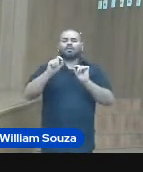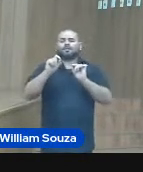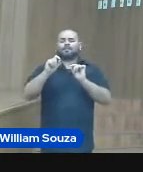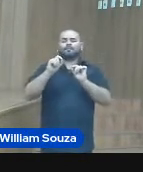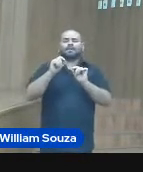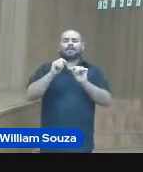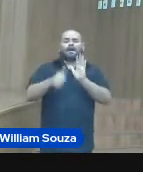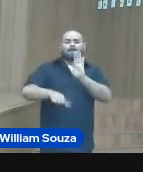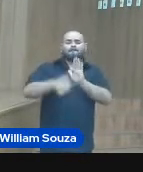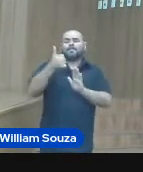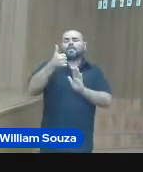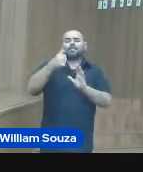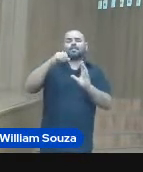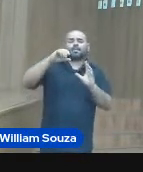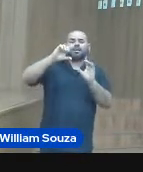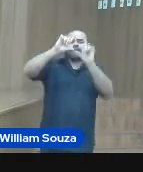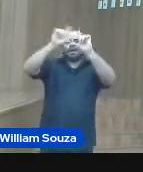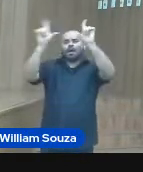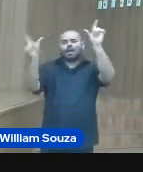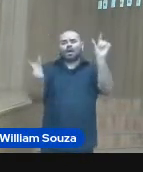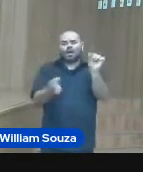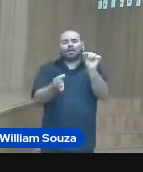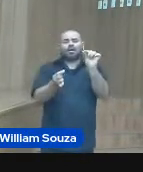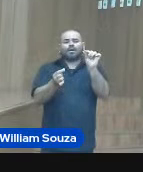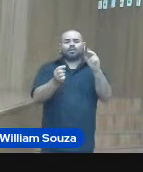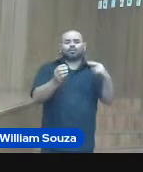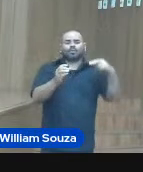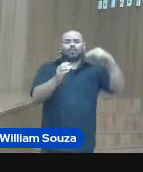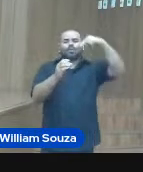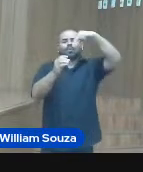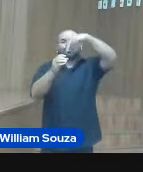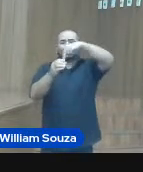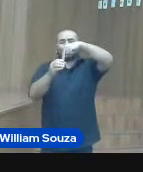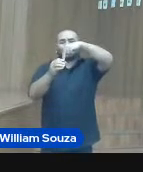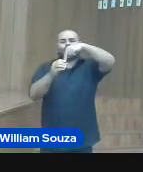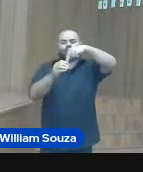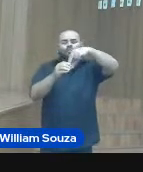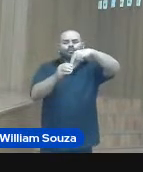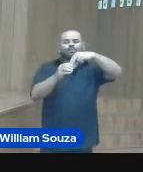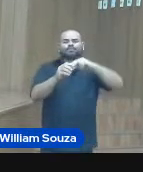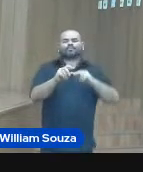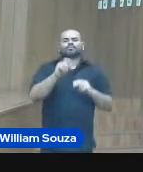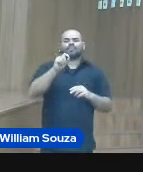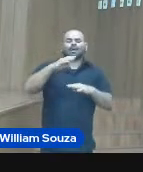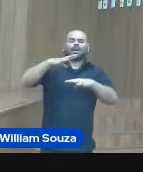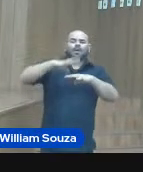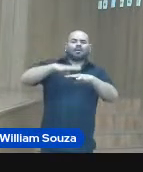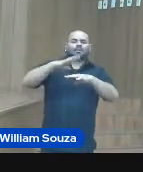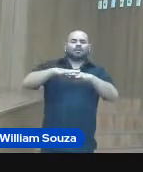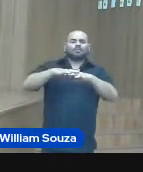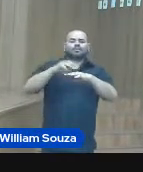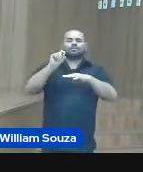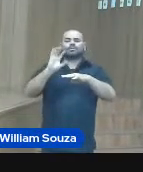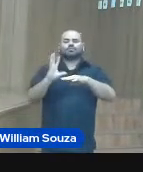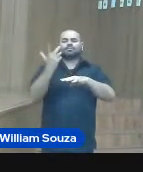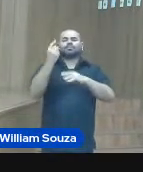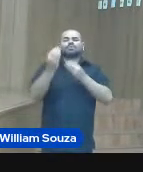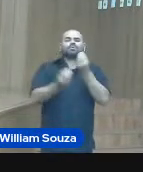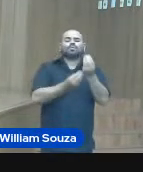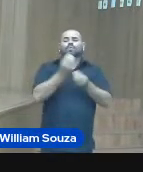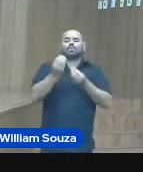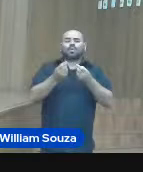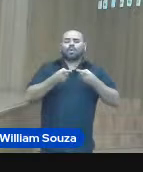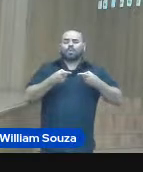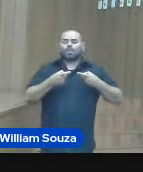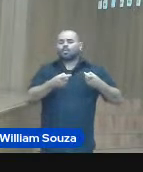aquela história toda. Né? E aí, na matemática, o que estava acontecendo nessa época, no meio da década de